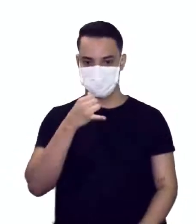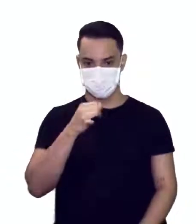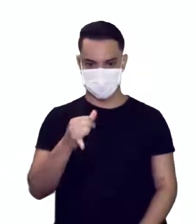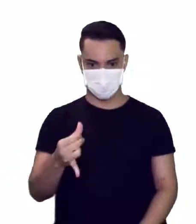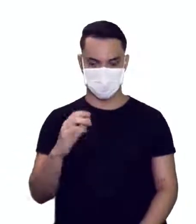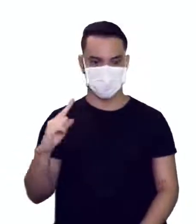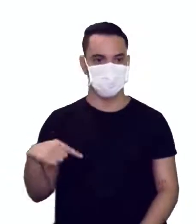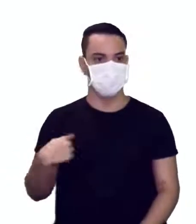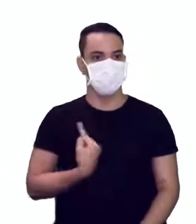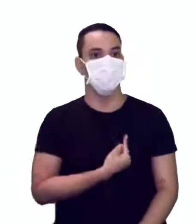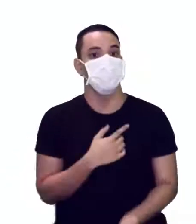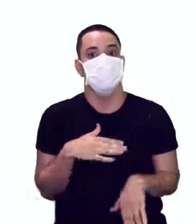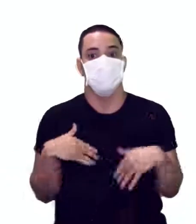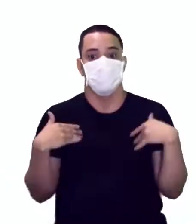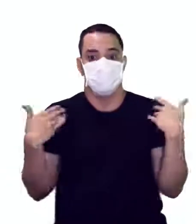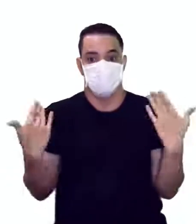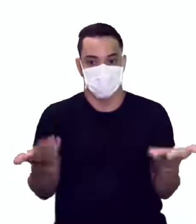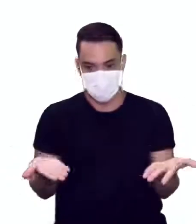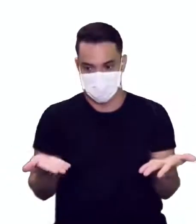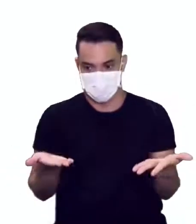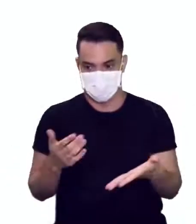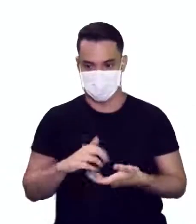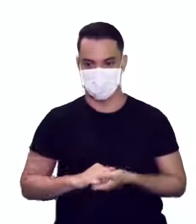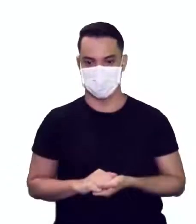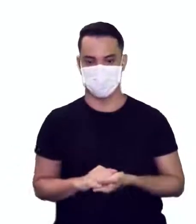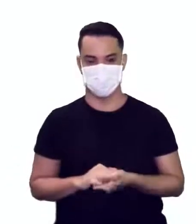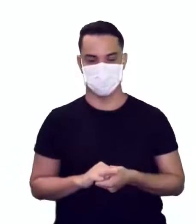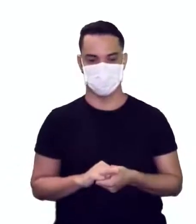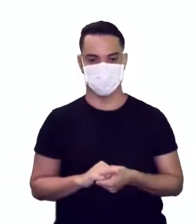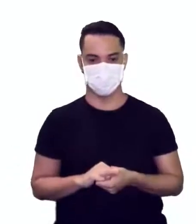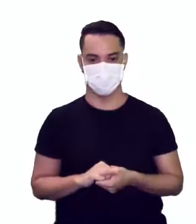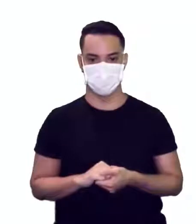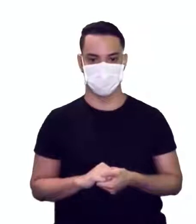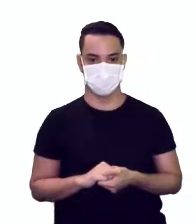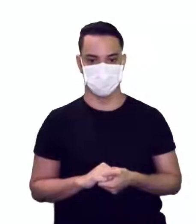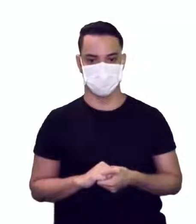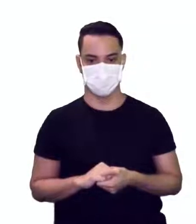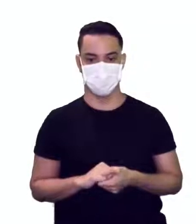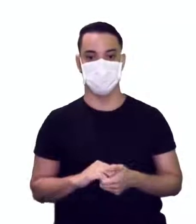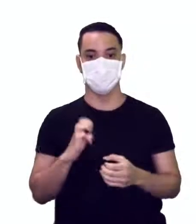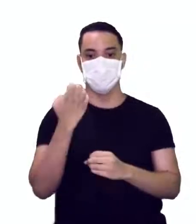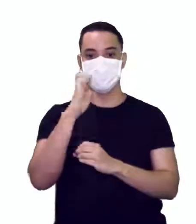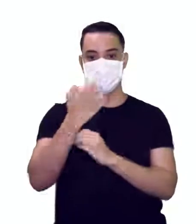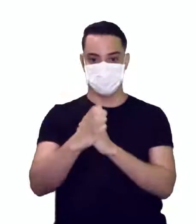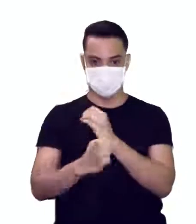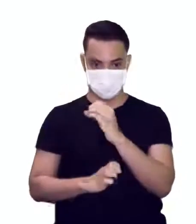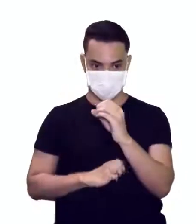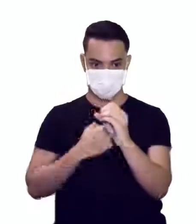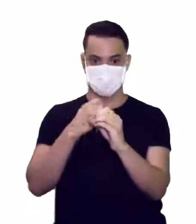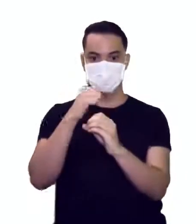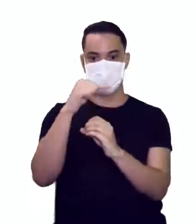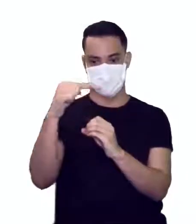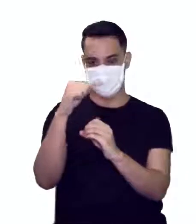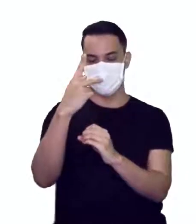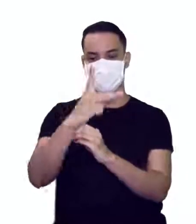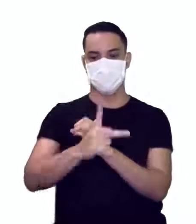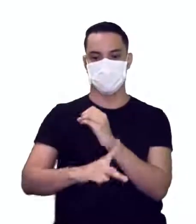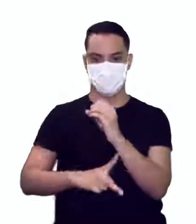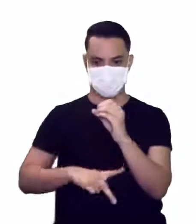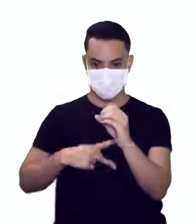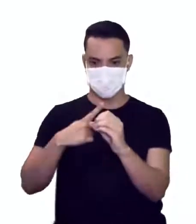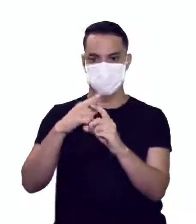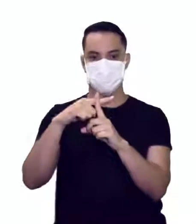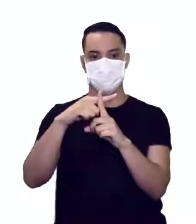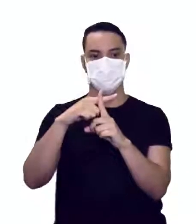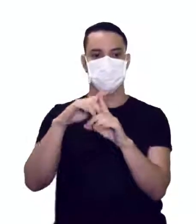vai levar qual constituição aqui, ó? Elétrons, prótons e nêutrons, tá, pessoal? Então, aqui,